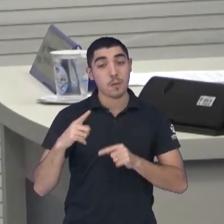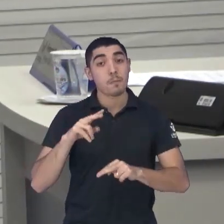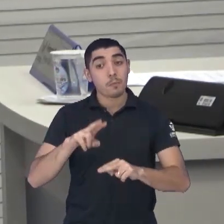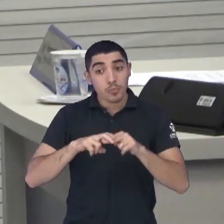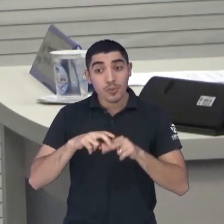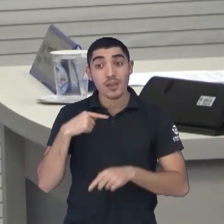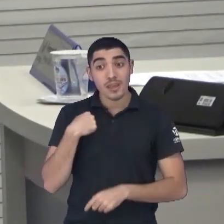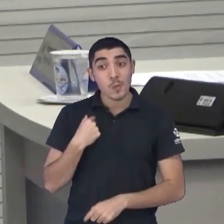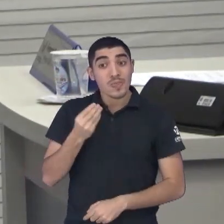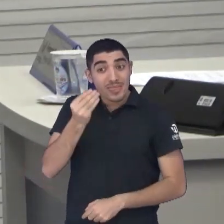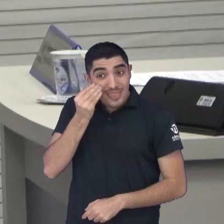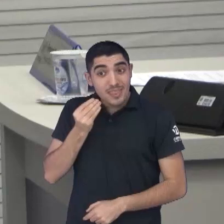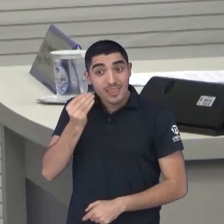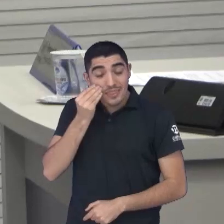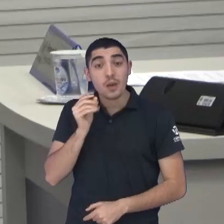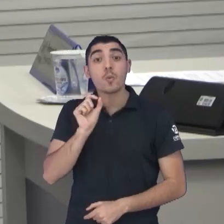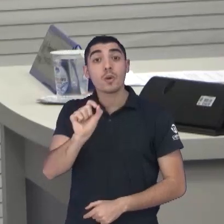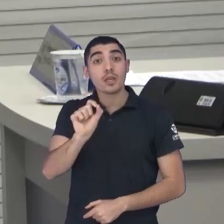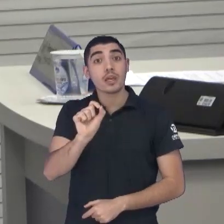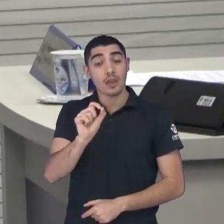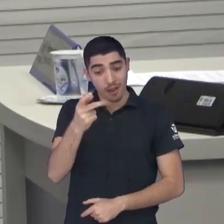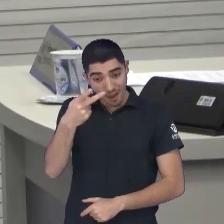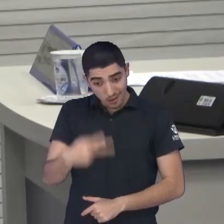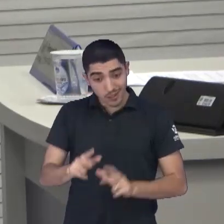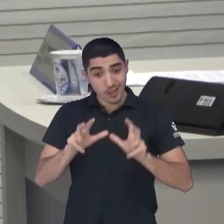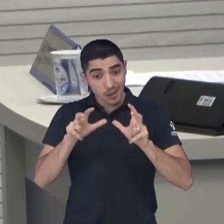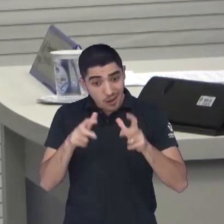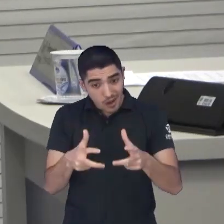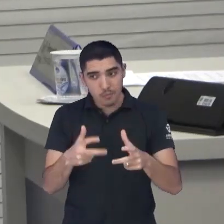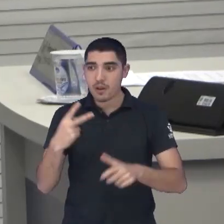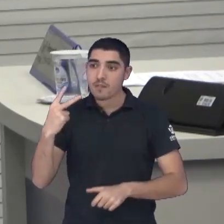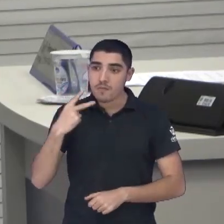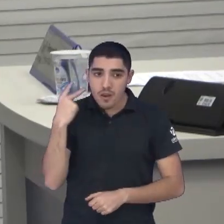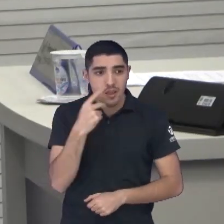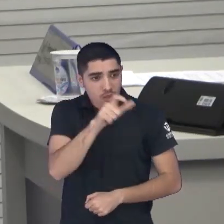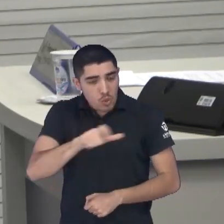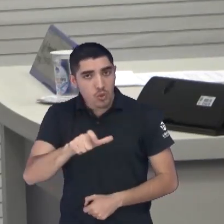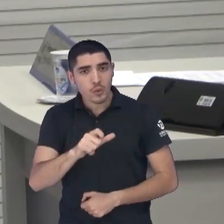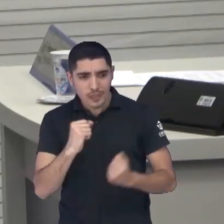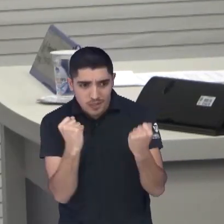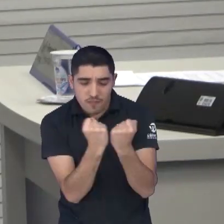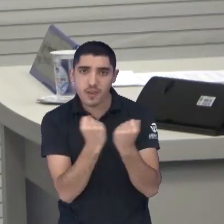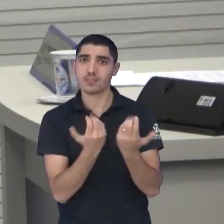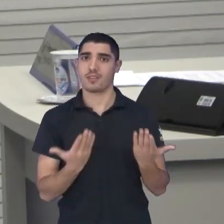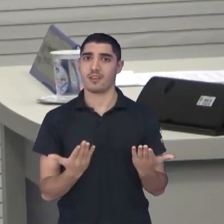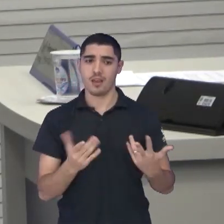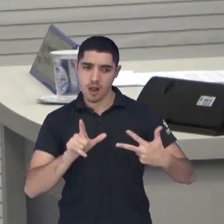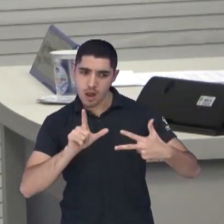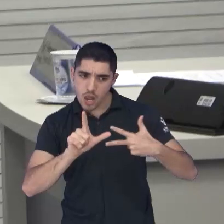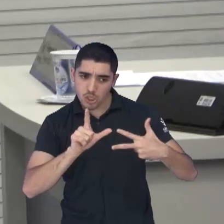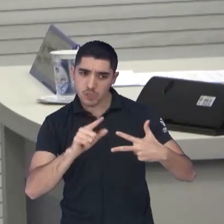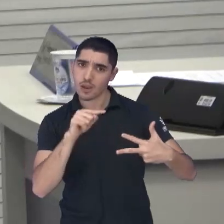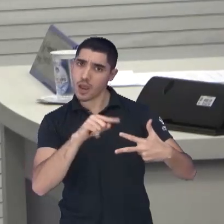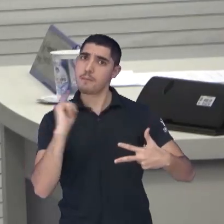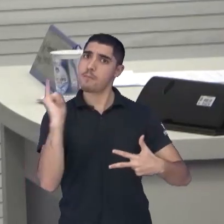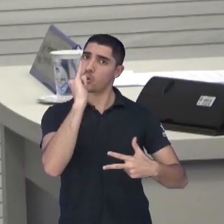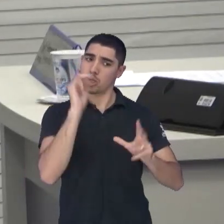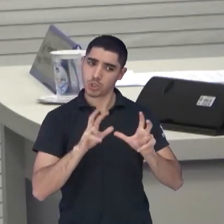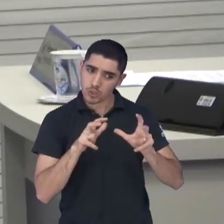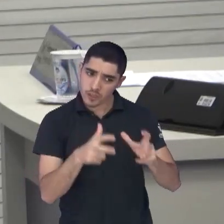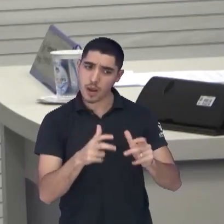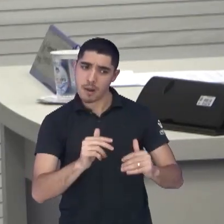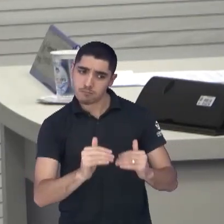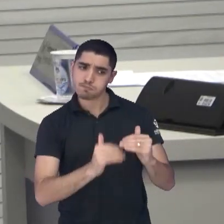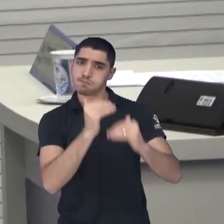tentando defender o legislativo, defender os vereadores, fortalecer o poder legislativo e a autonomia dos